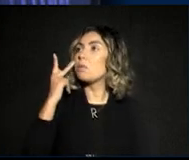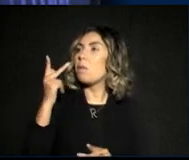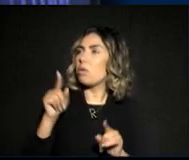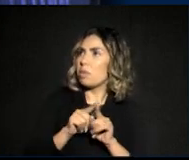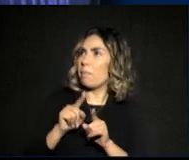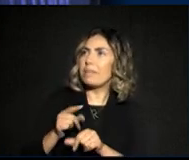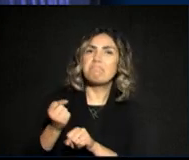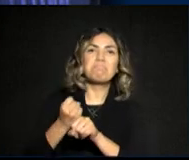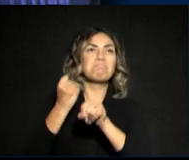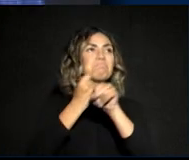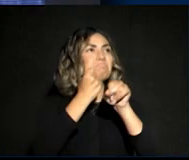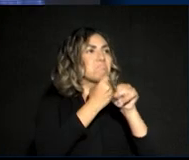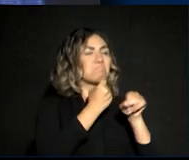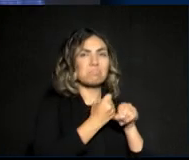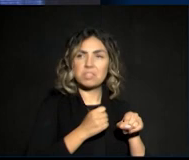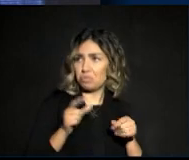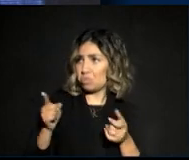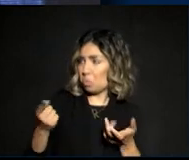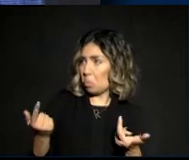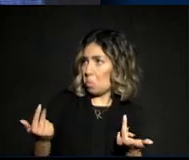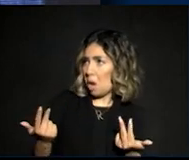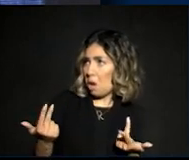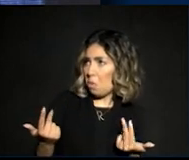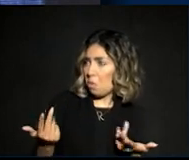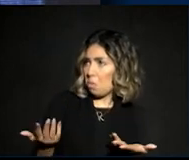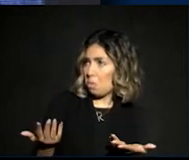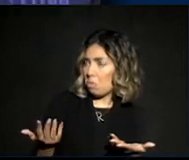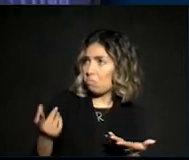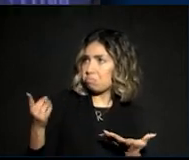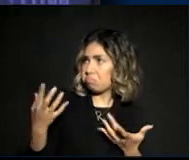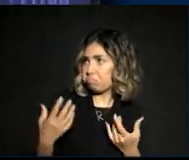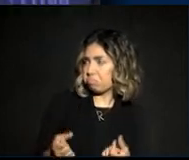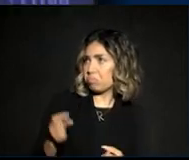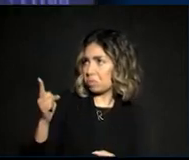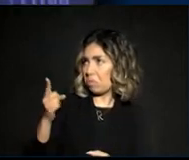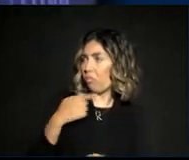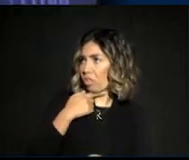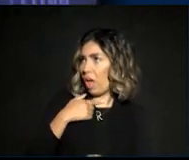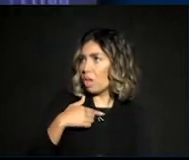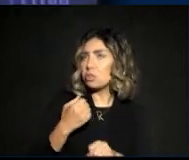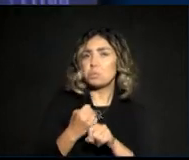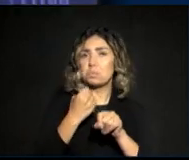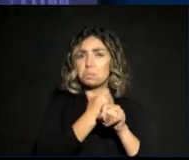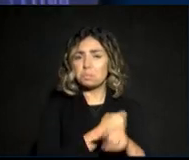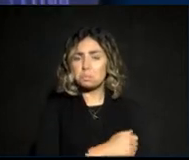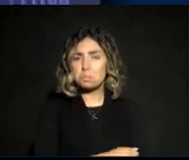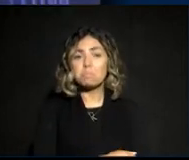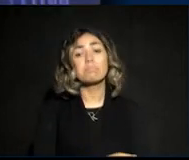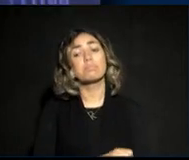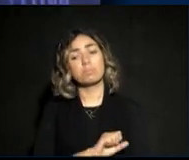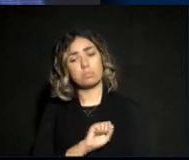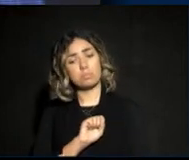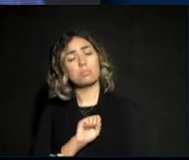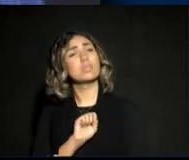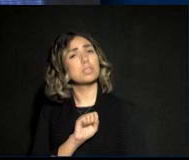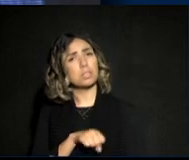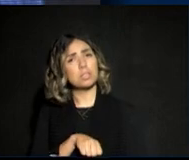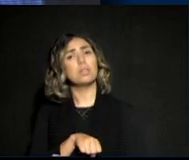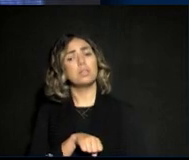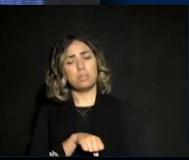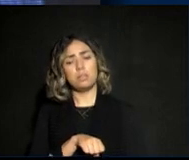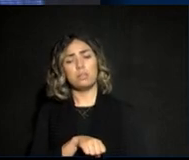também no canteiro de obras seria essa uma uma das suas prioridades Sem dúvida veja